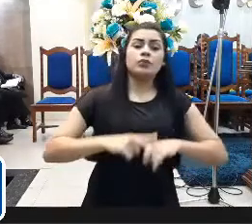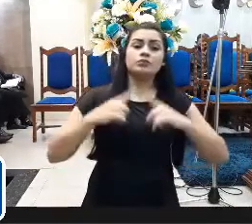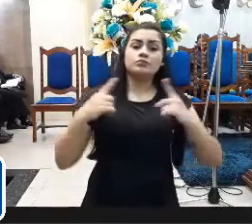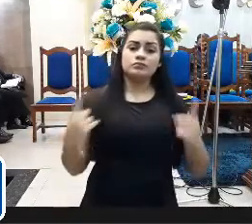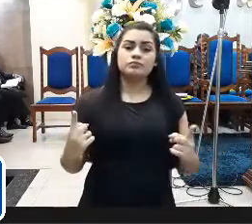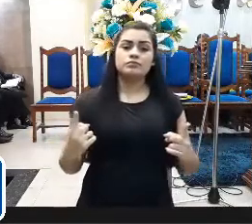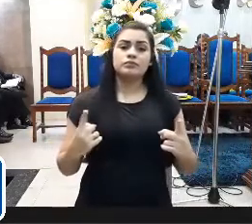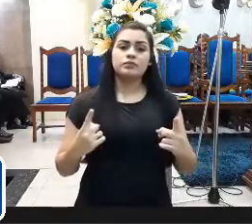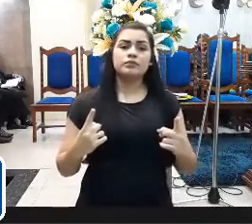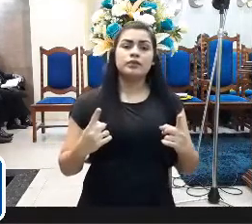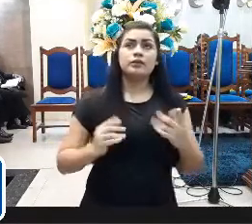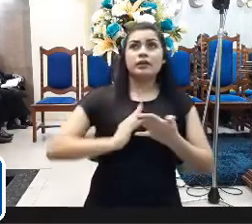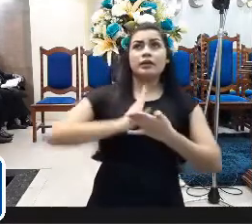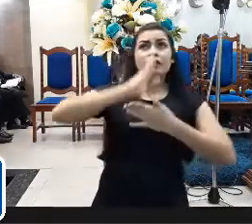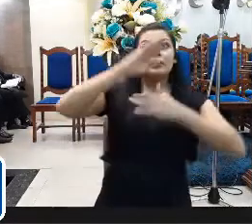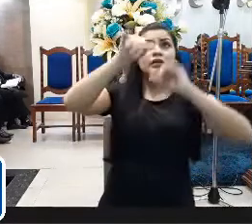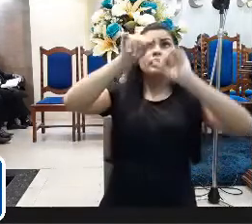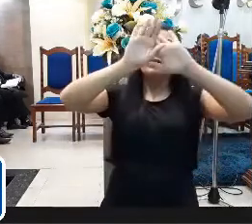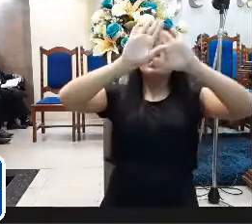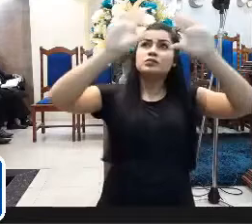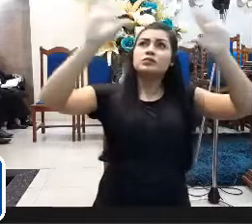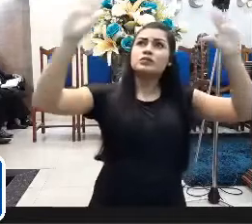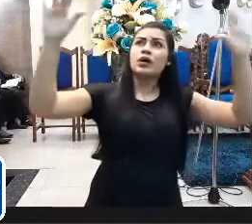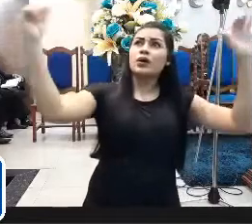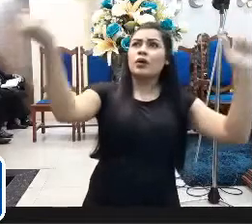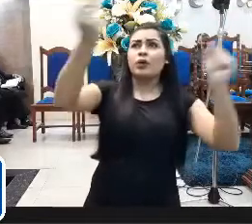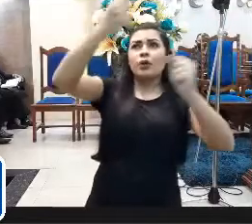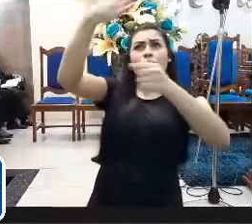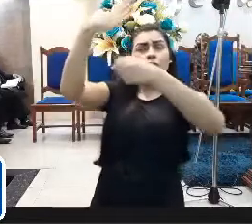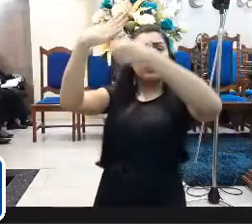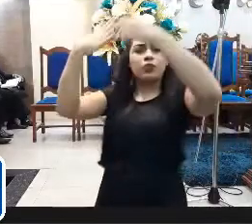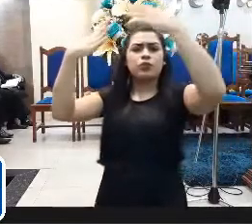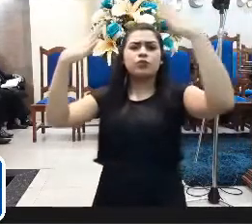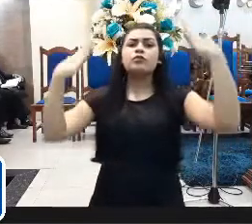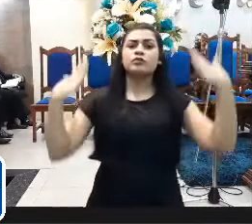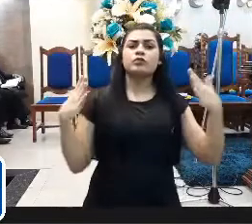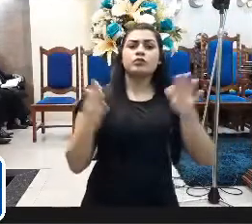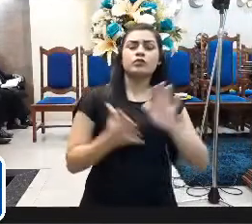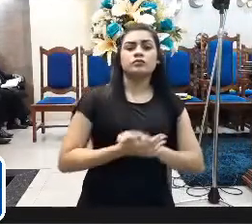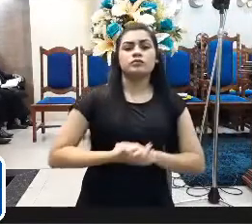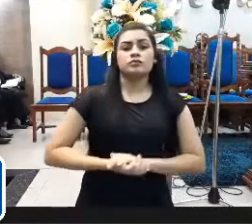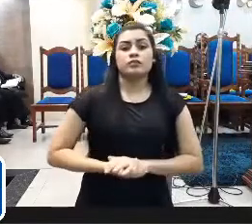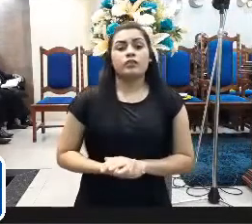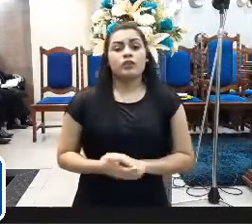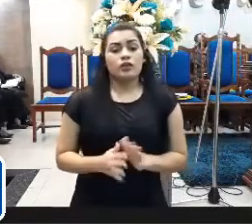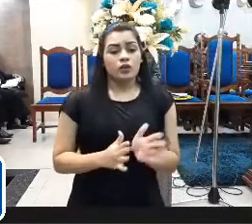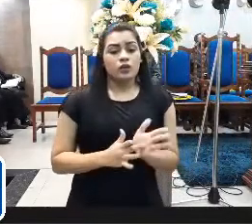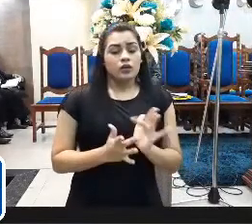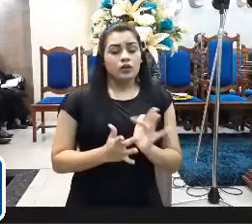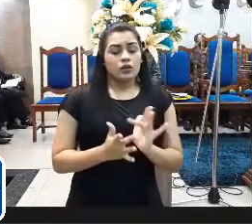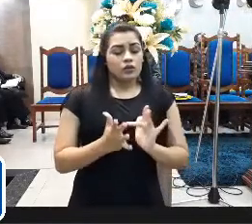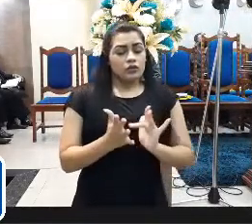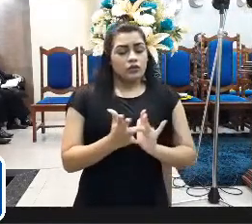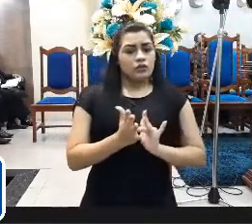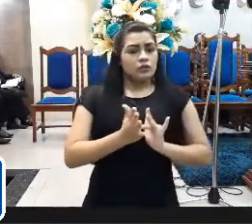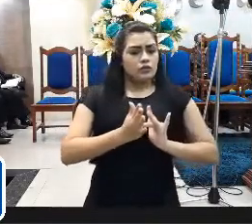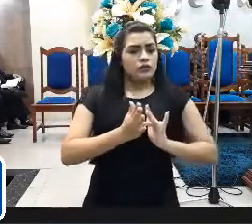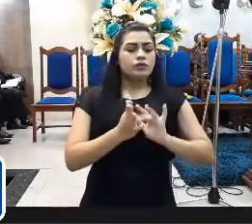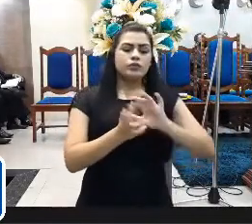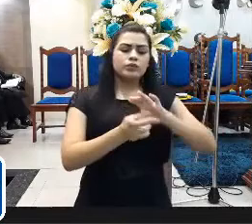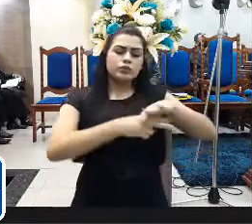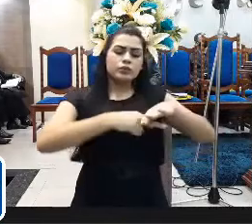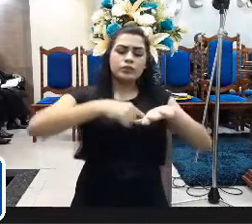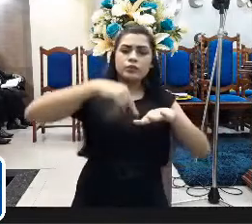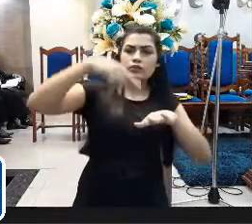consequentemente ele foi glorificado, glória a Deus, foi glorificado na ressurreição, né? Foi glorificado na sua